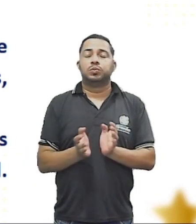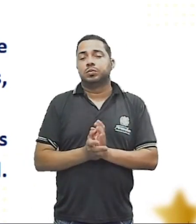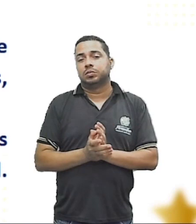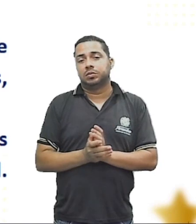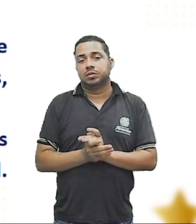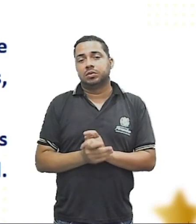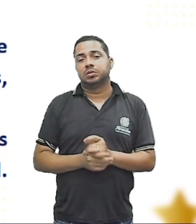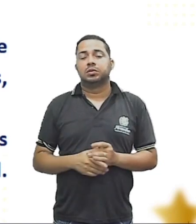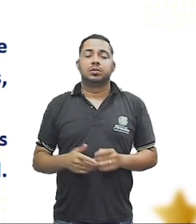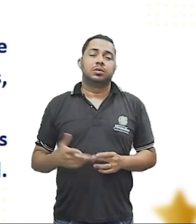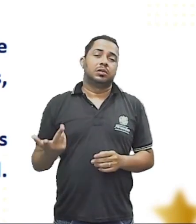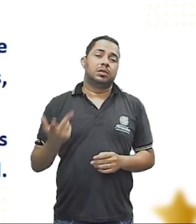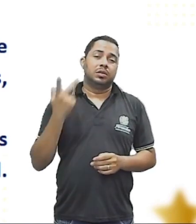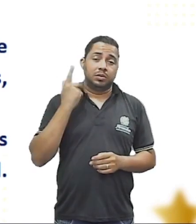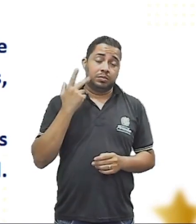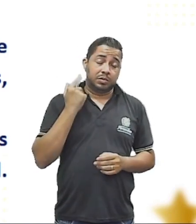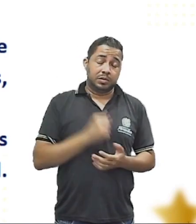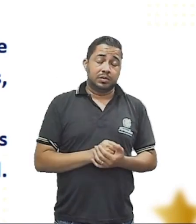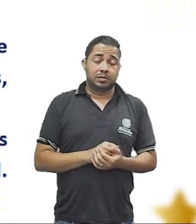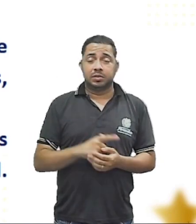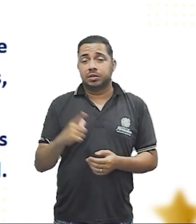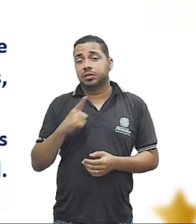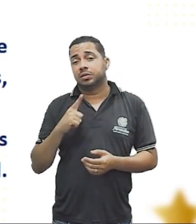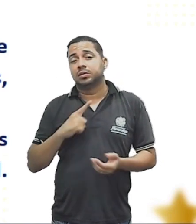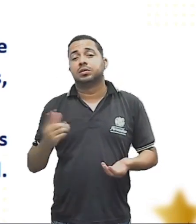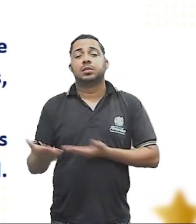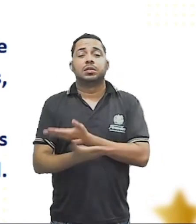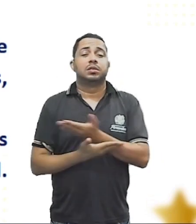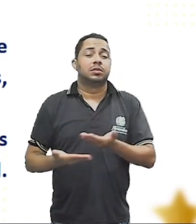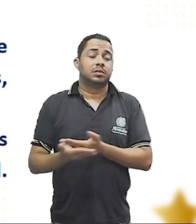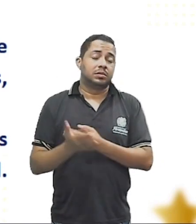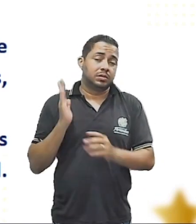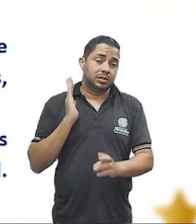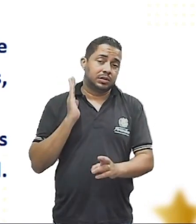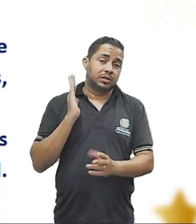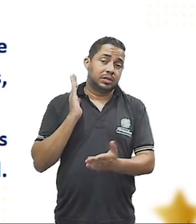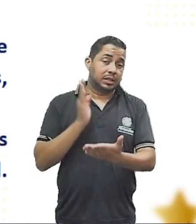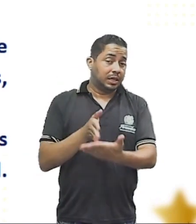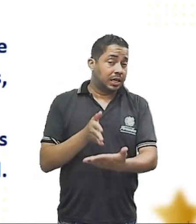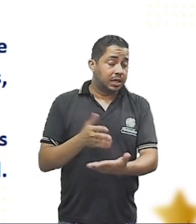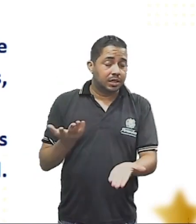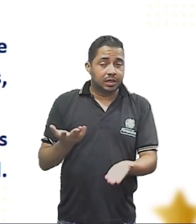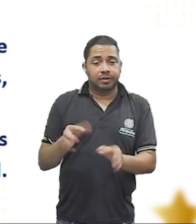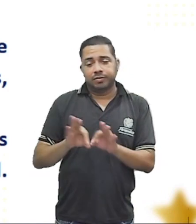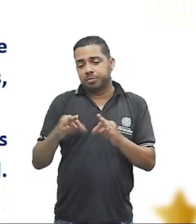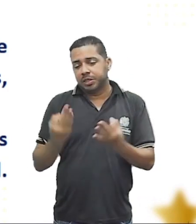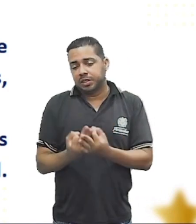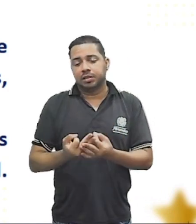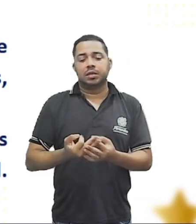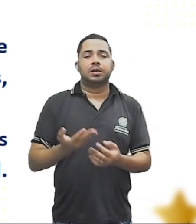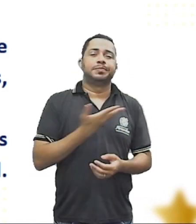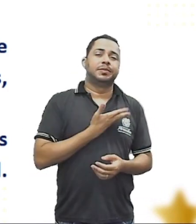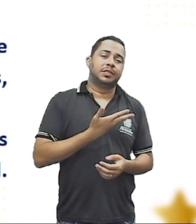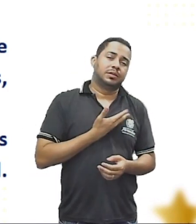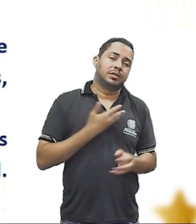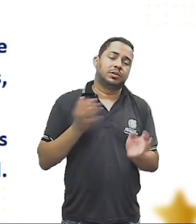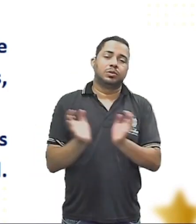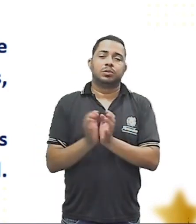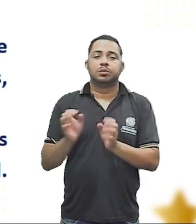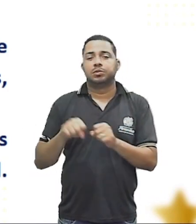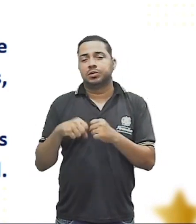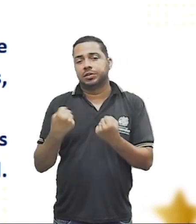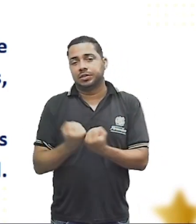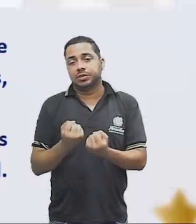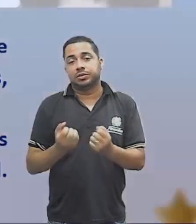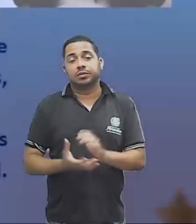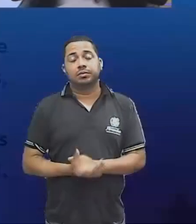grupo normativo, que é o que temos interação direta. Família, amigos, grupos